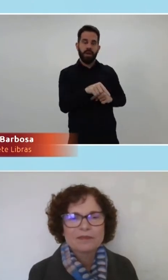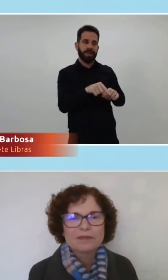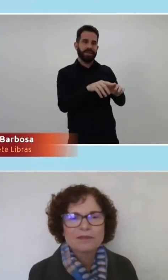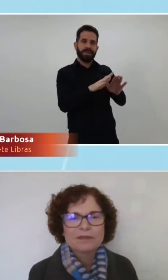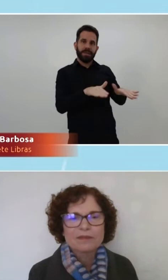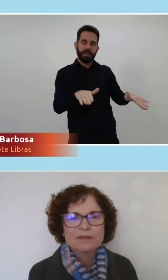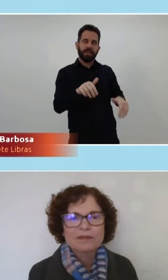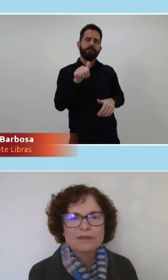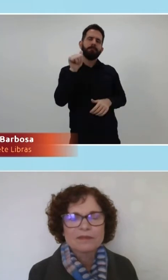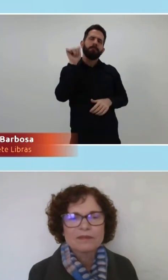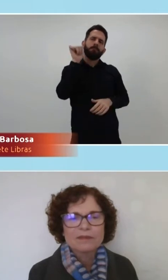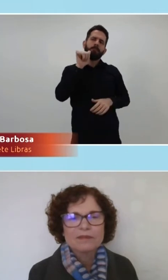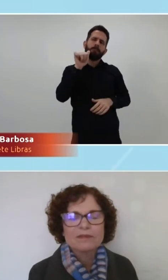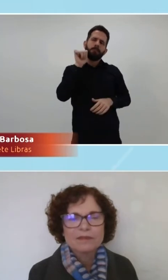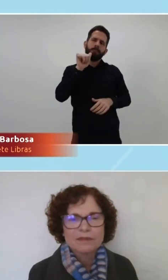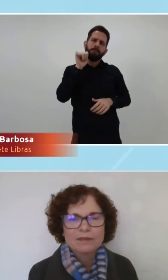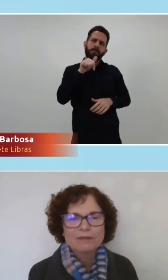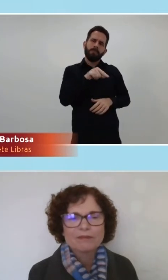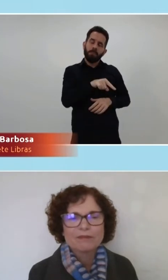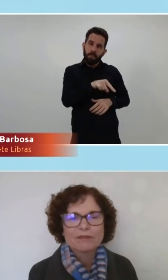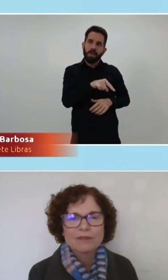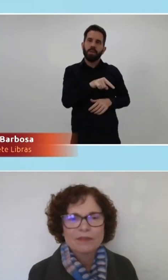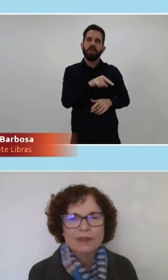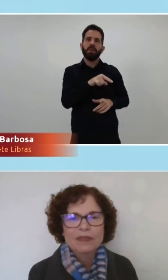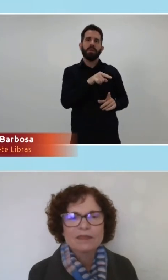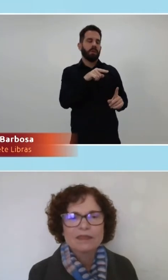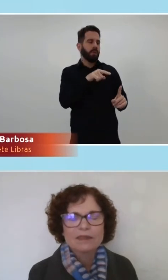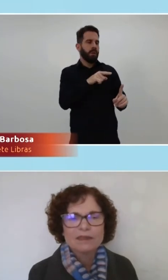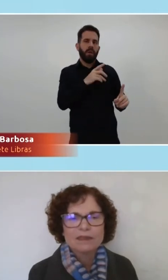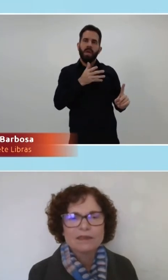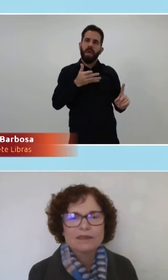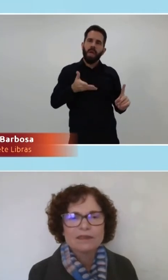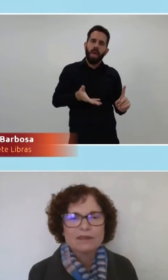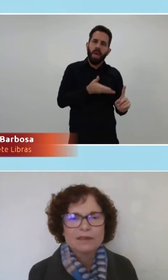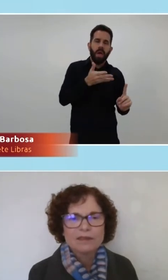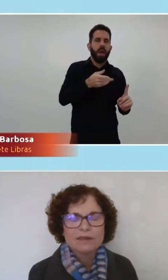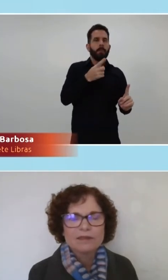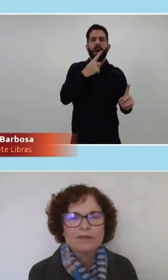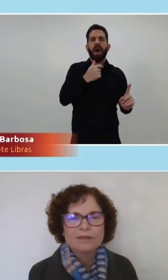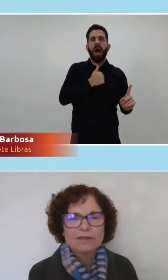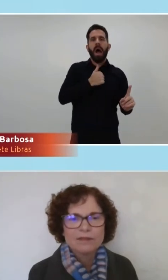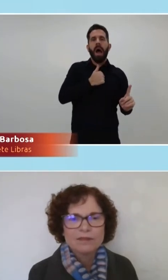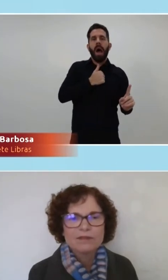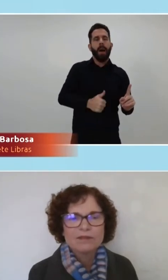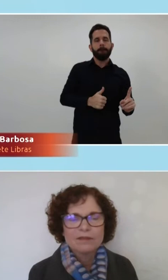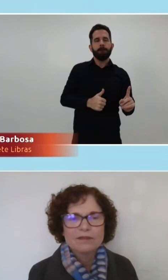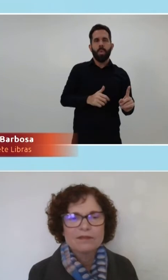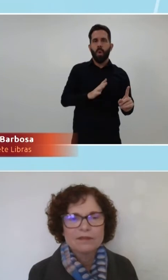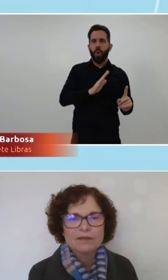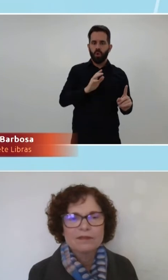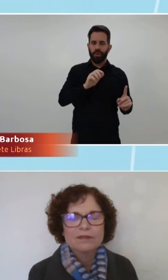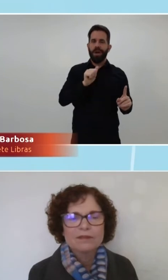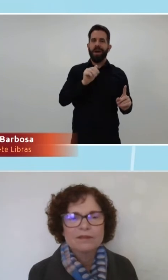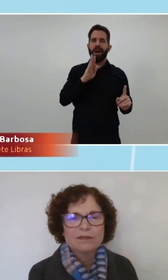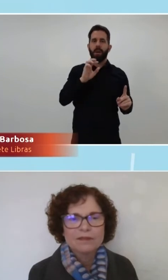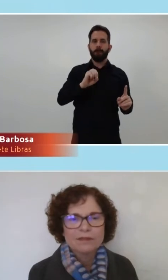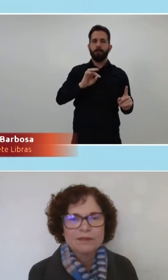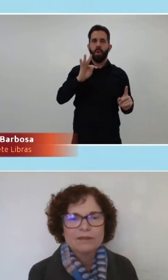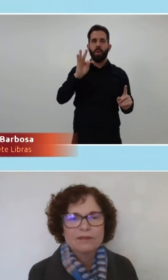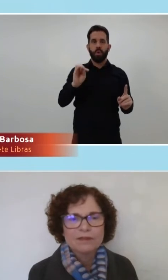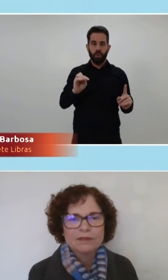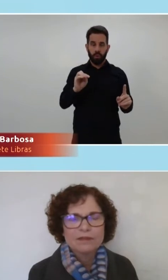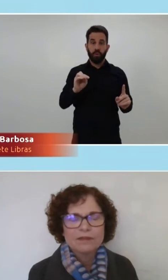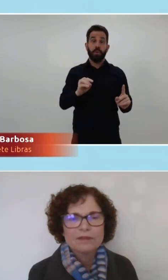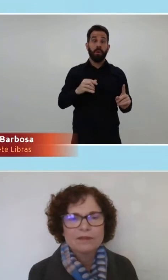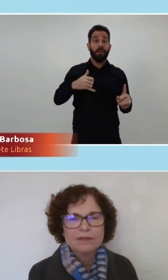foi induzida a não optar pelo aborto legal, apesar de estar grávida, aos 10, 11 anos de idade e ter direito,